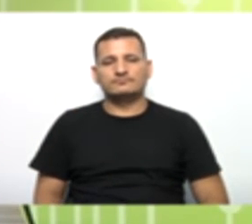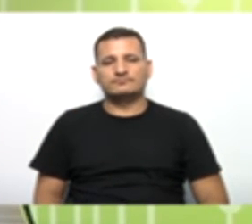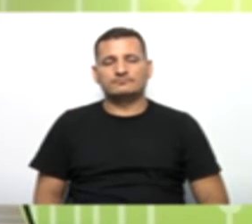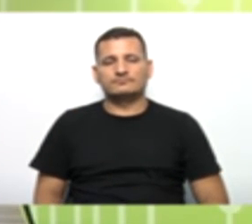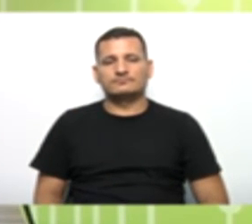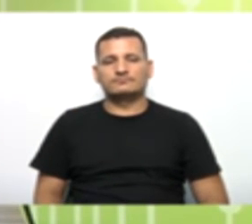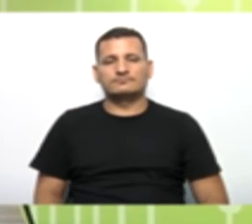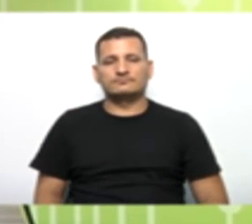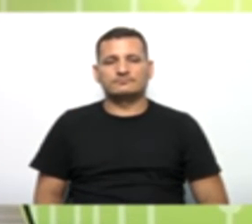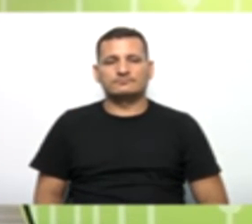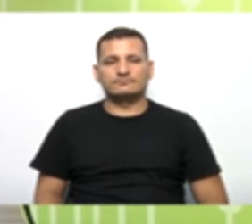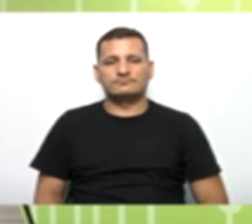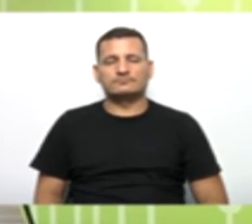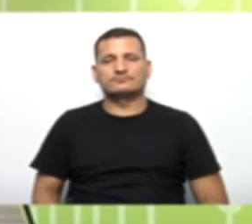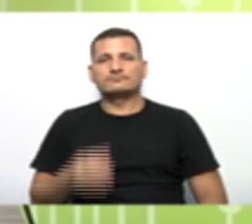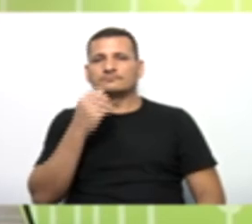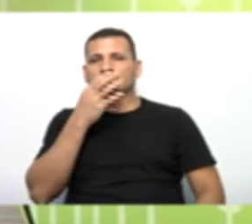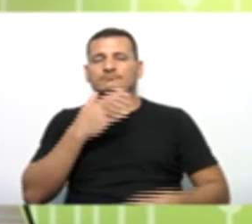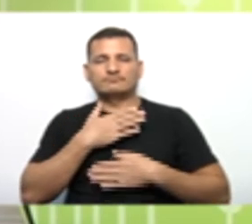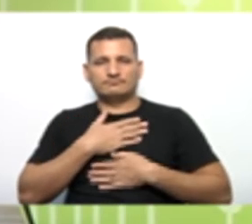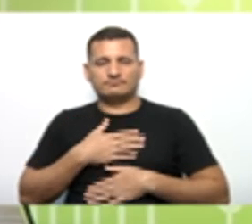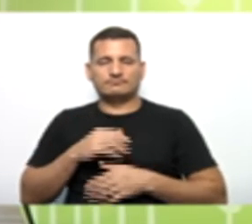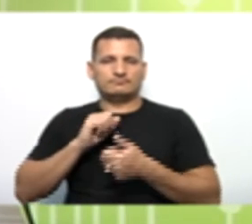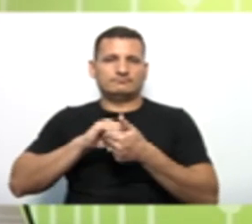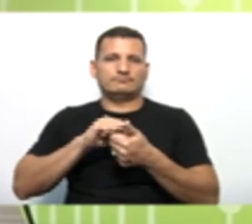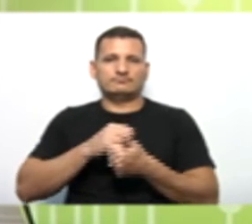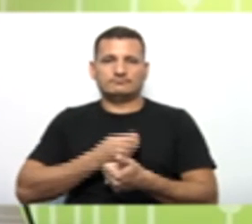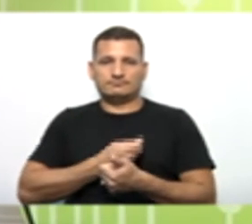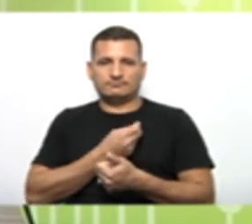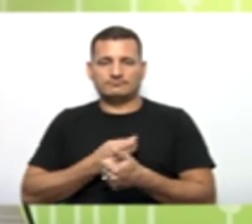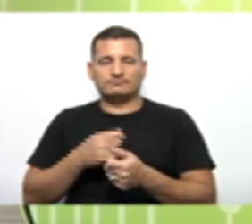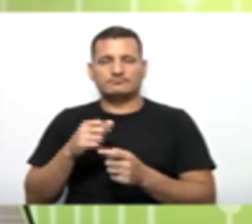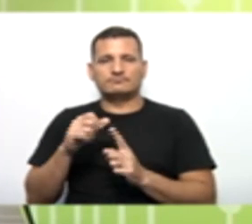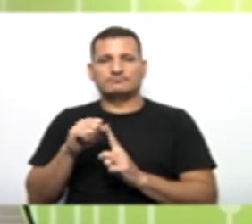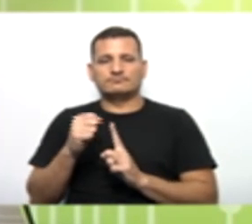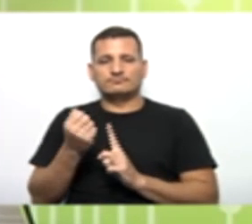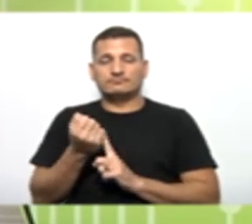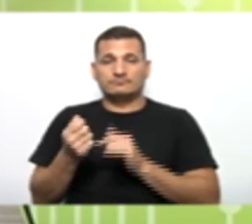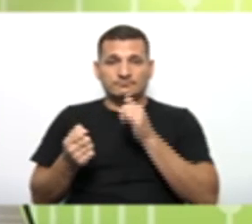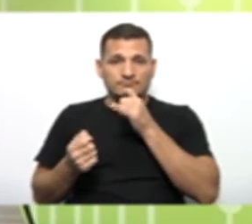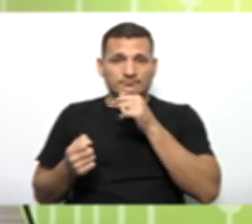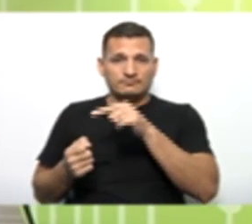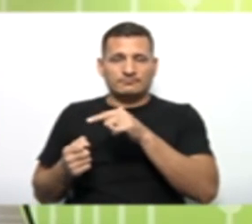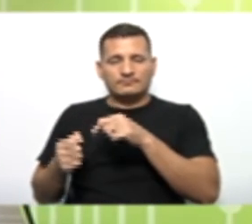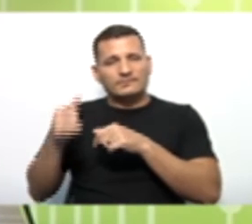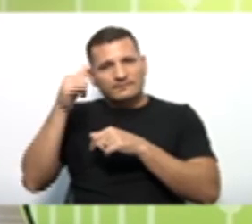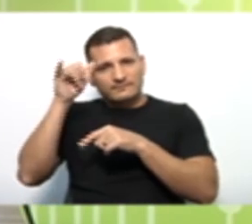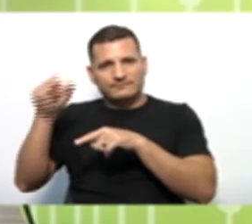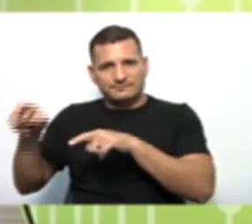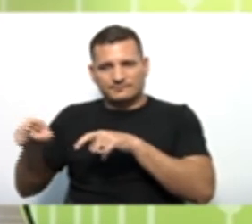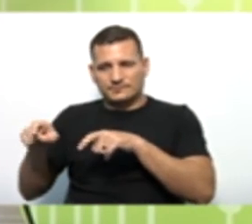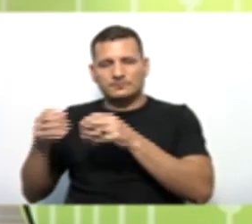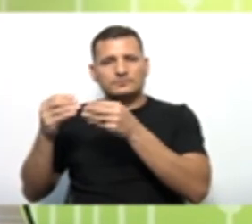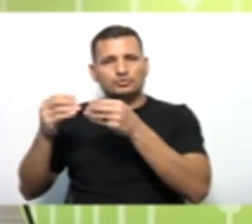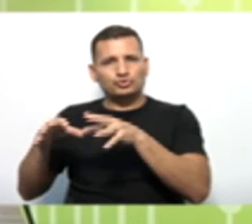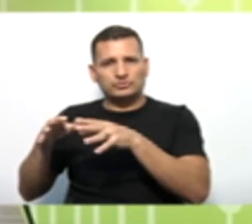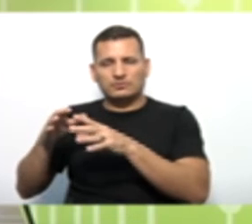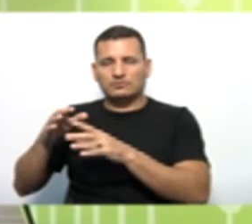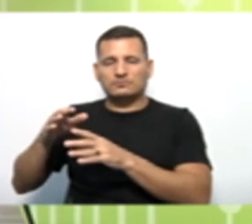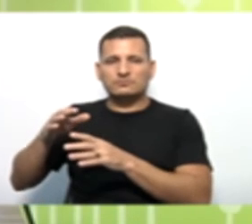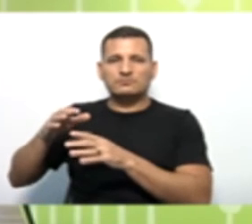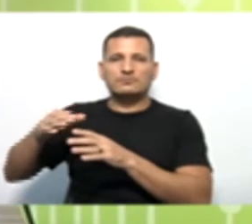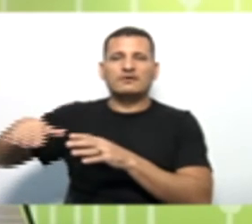E o bem-estar e a qualidade de vida da sociedade. Se essa fazenda prejudicar o bem-estar ou a qualidade de vida daquelas pessoas de